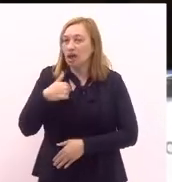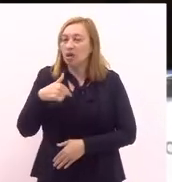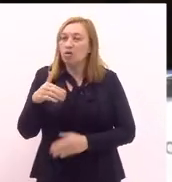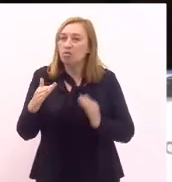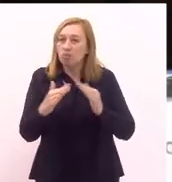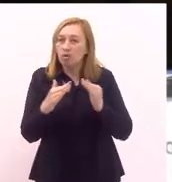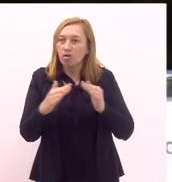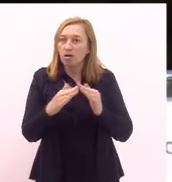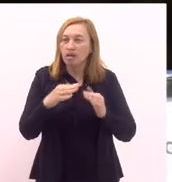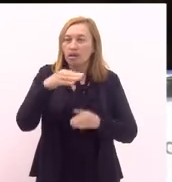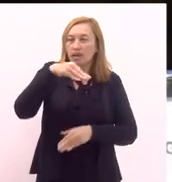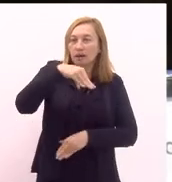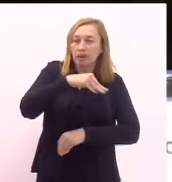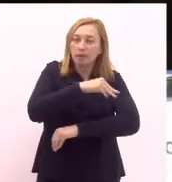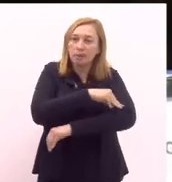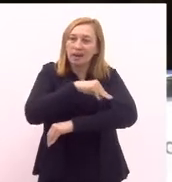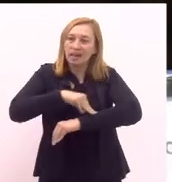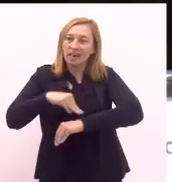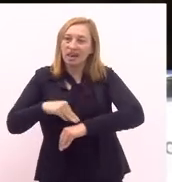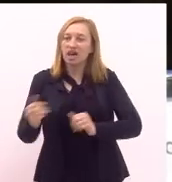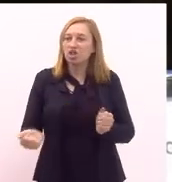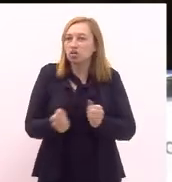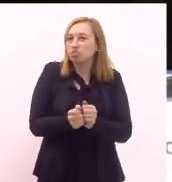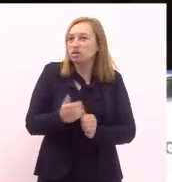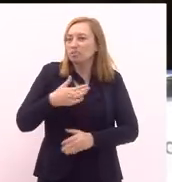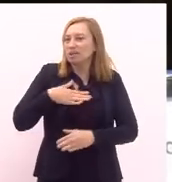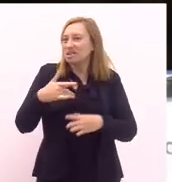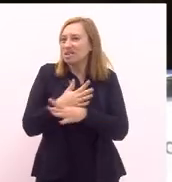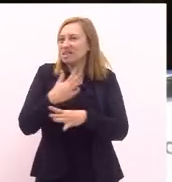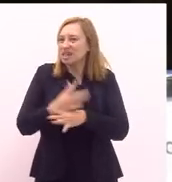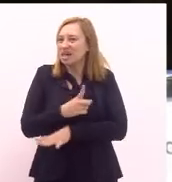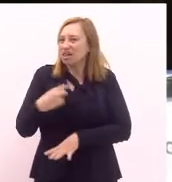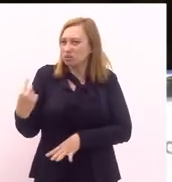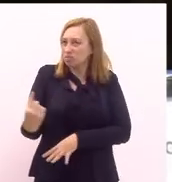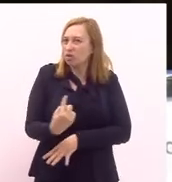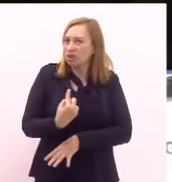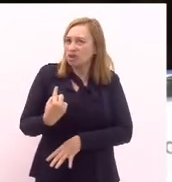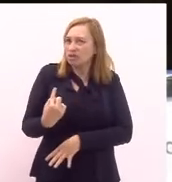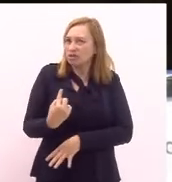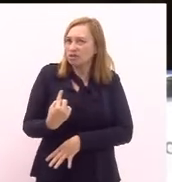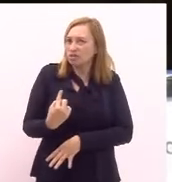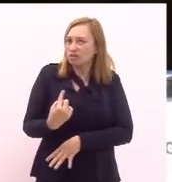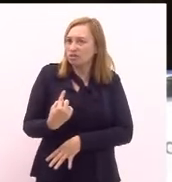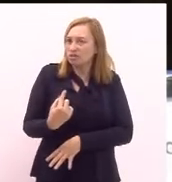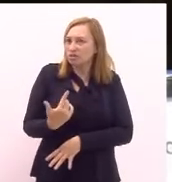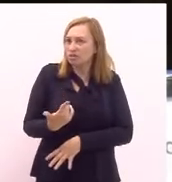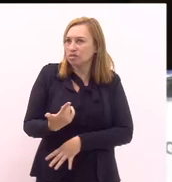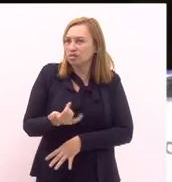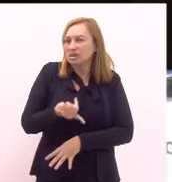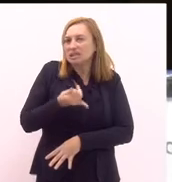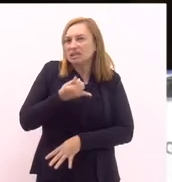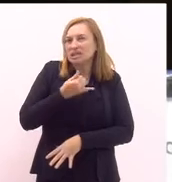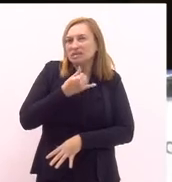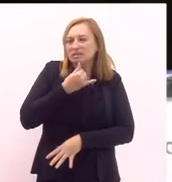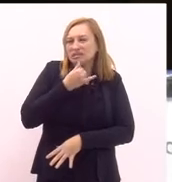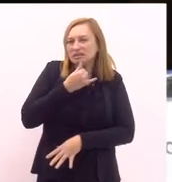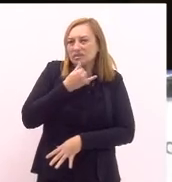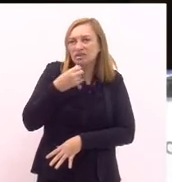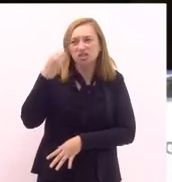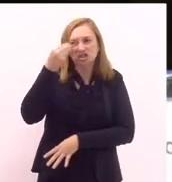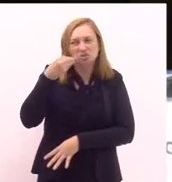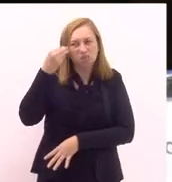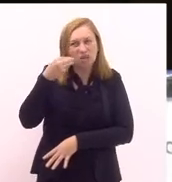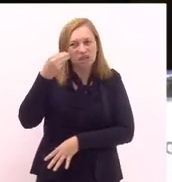moro em Maricá e ao lado de minha cidade todos nós fomos aviltados pela terrível experiência